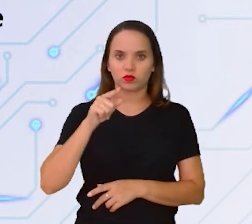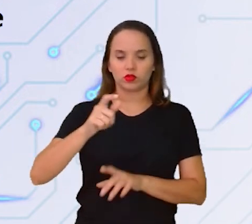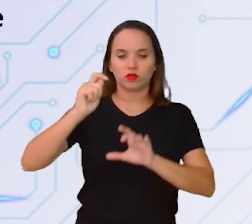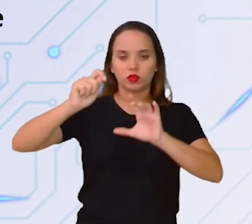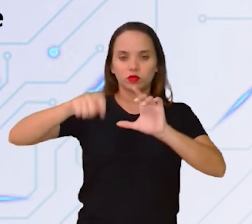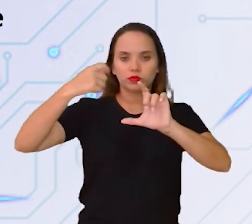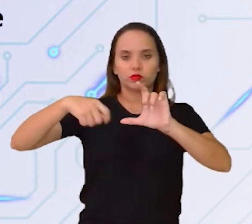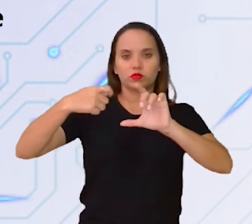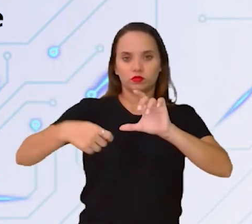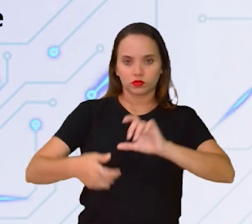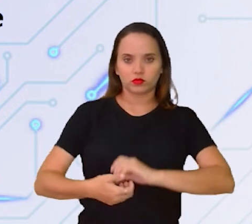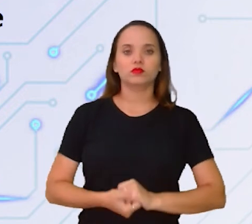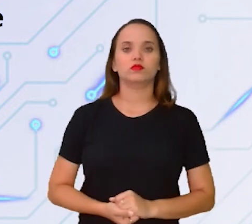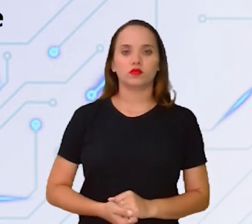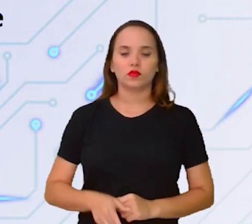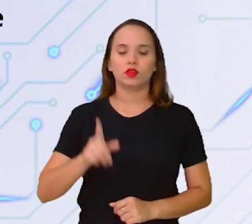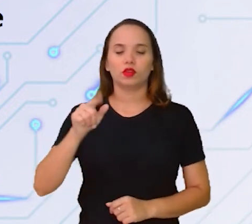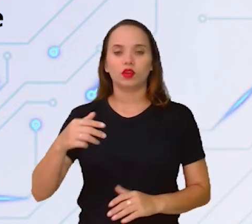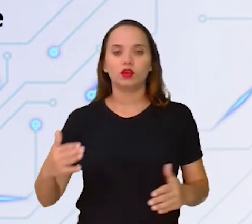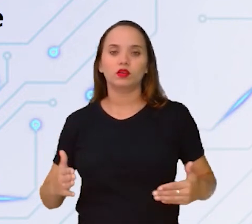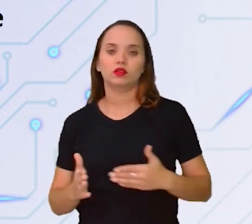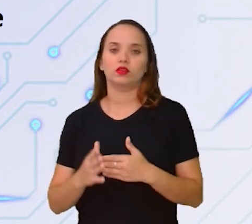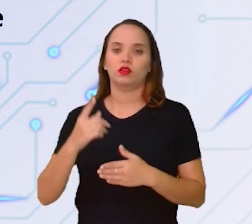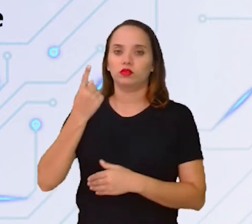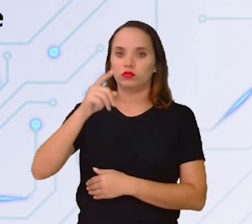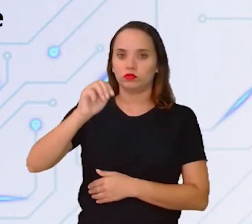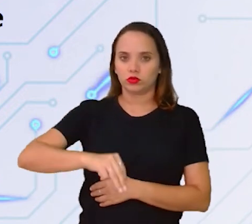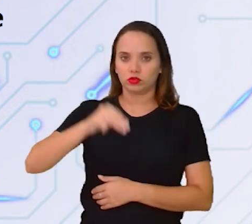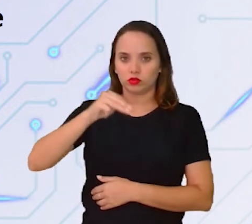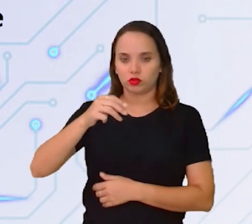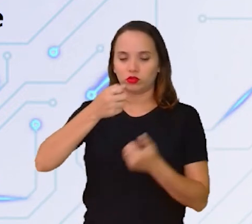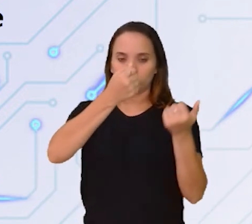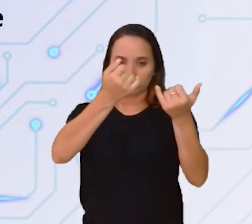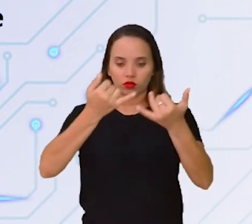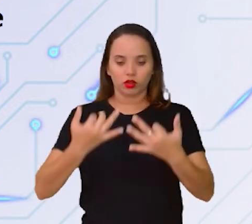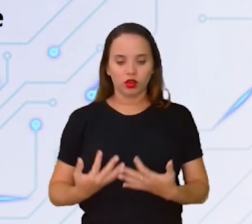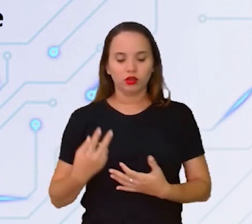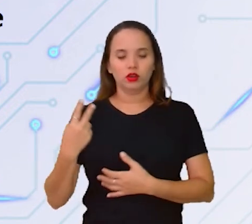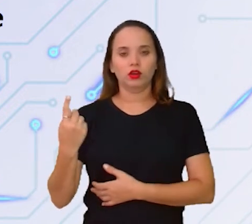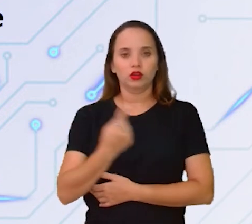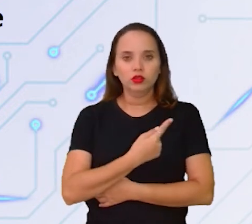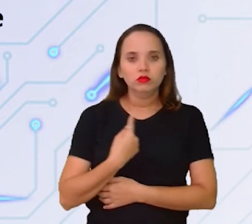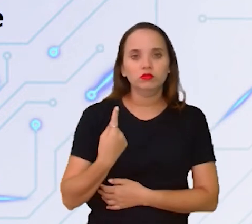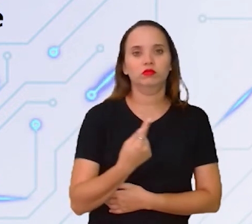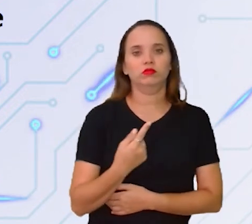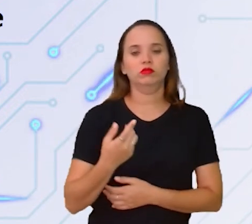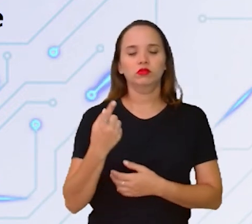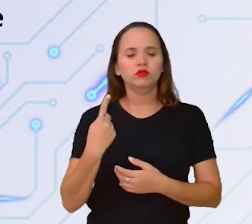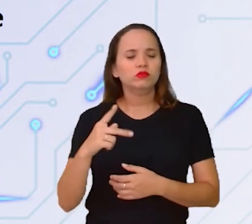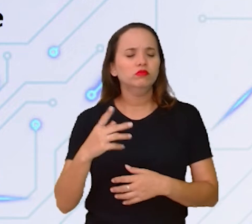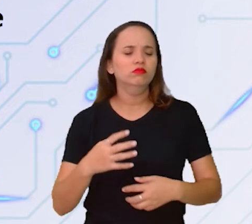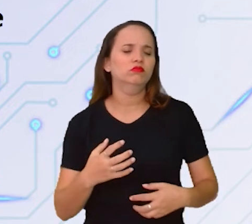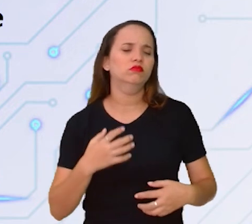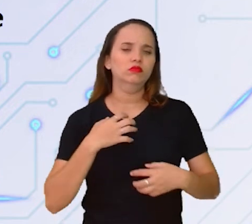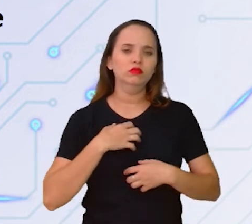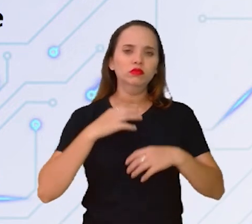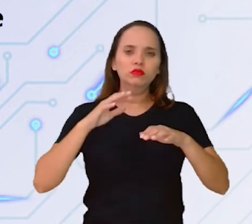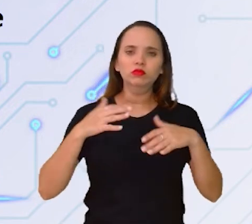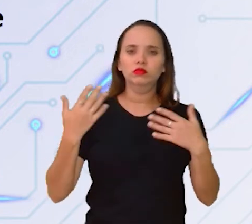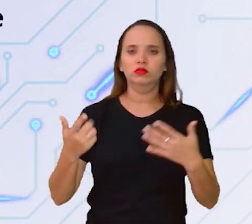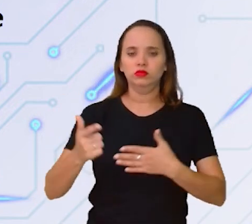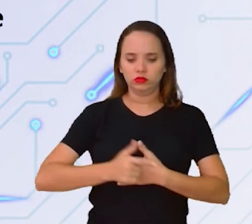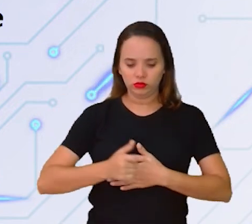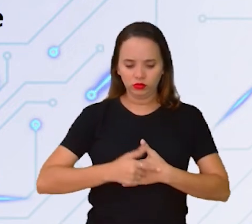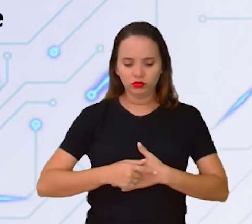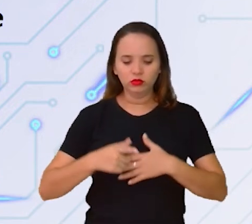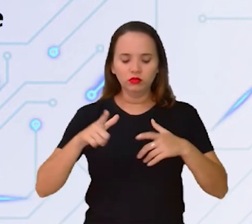vídeo, Tiago. Um vídeo de até um minuto, falando para a gente, falando do seu jeitinho, de qual é a função de uma